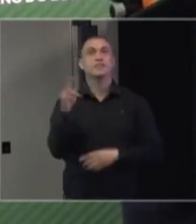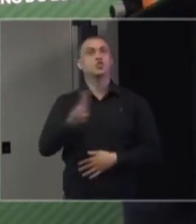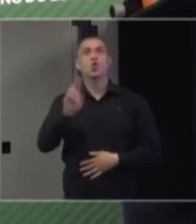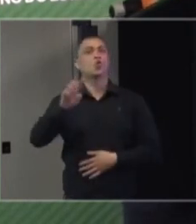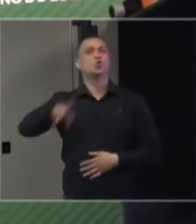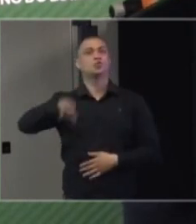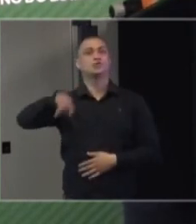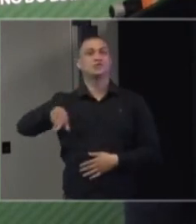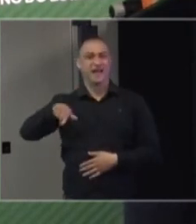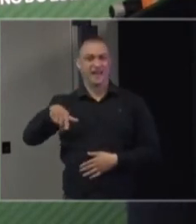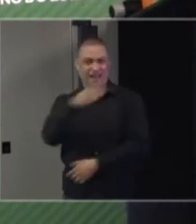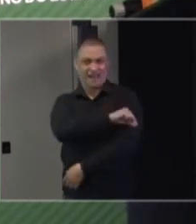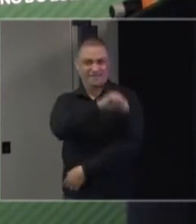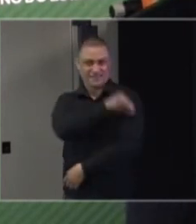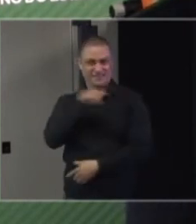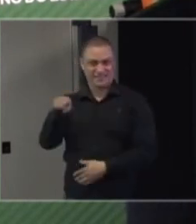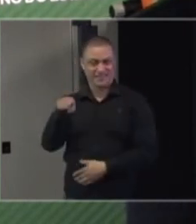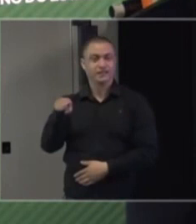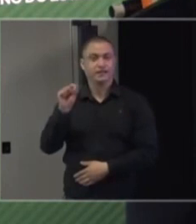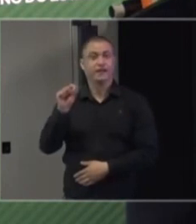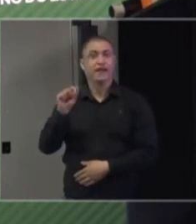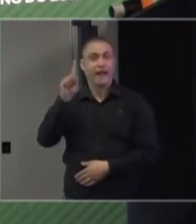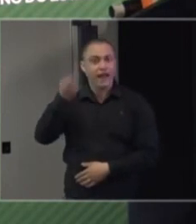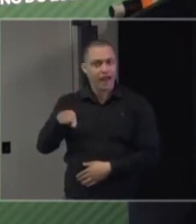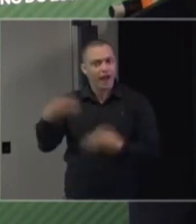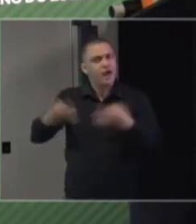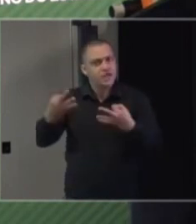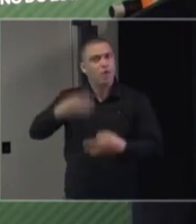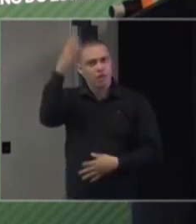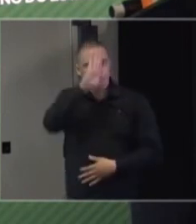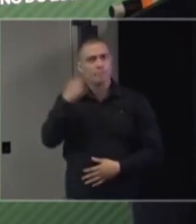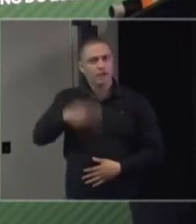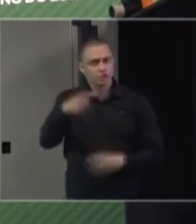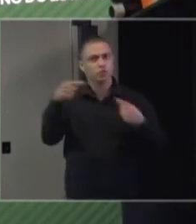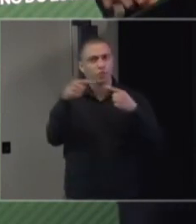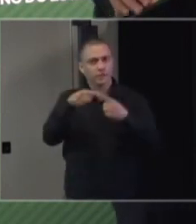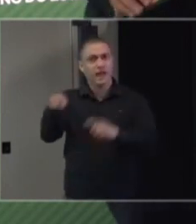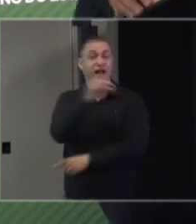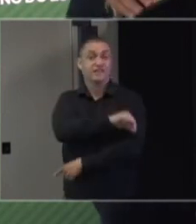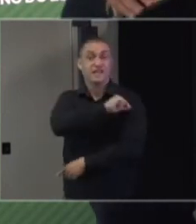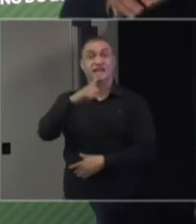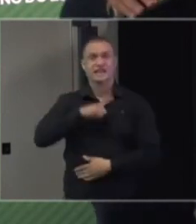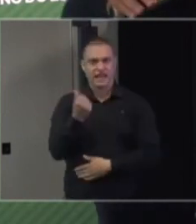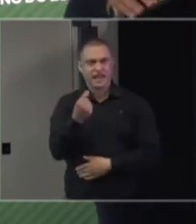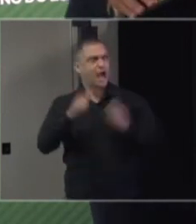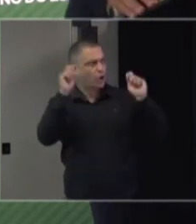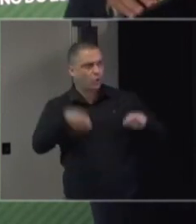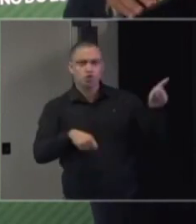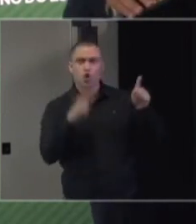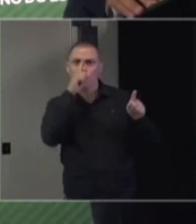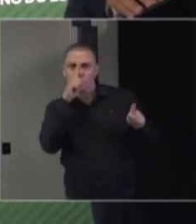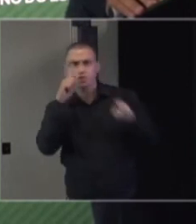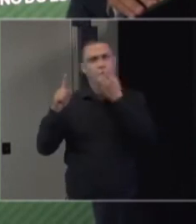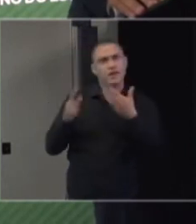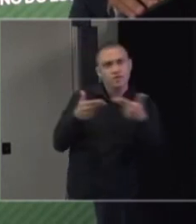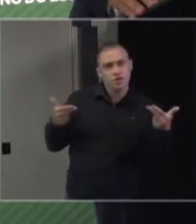usar uma vacina, que é uma vacina adequada para o país, que é uma vacina que tem essa condição de risco e